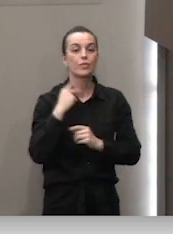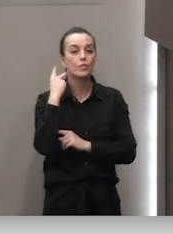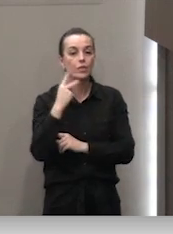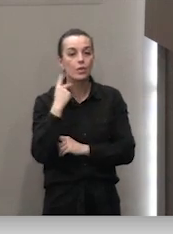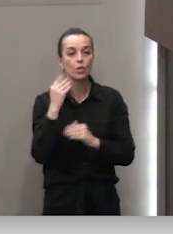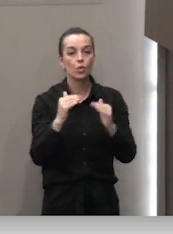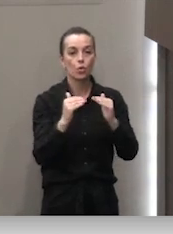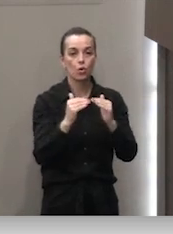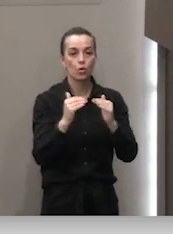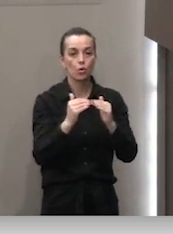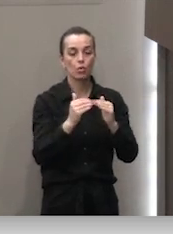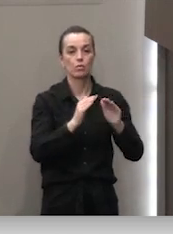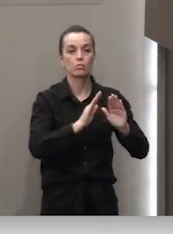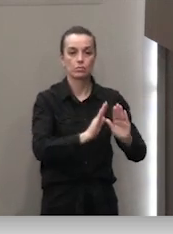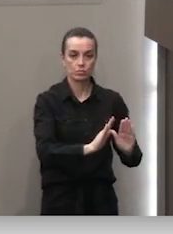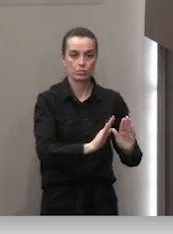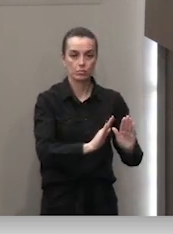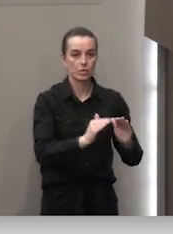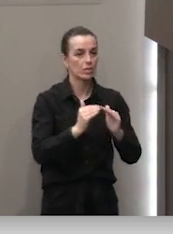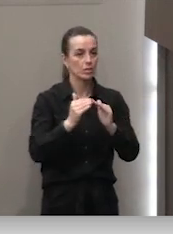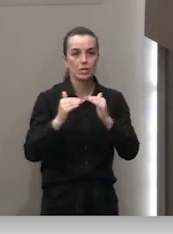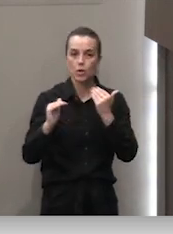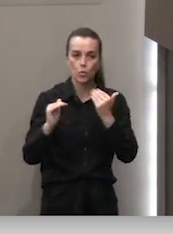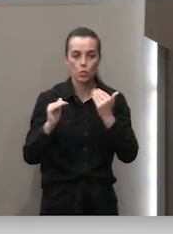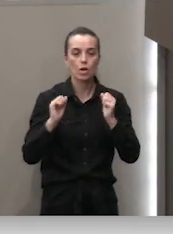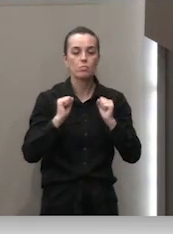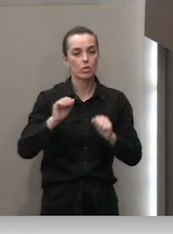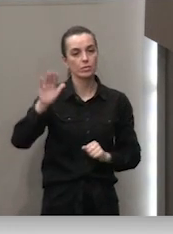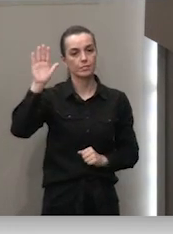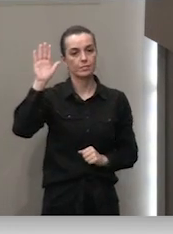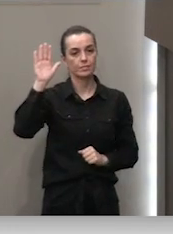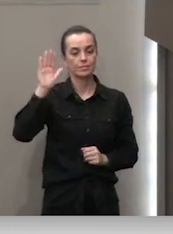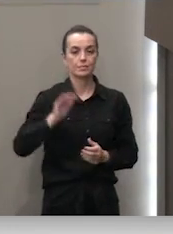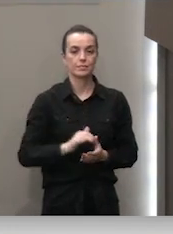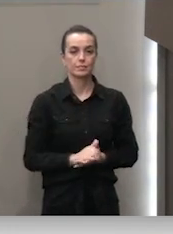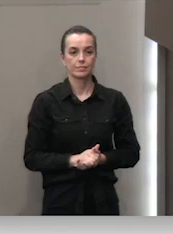concordam permaneçam como estão, os contrários que se manifestem.